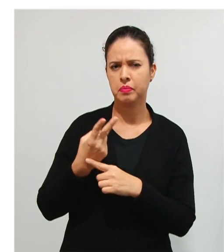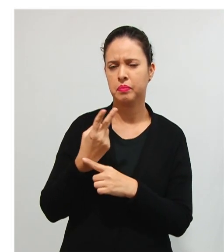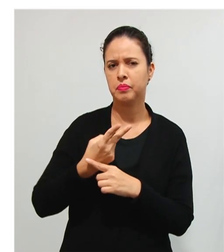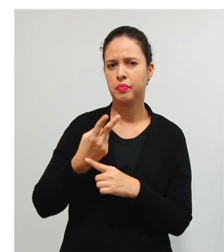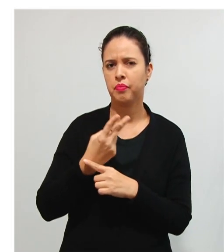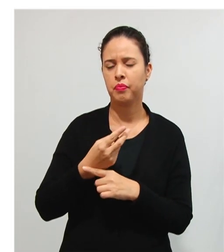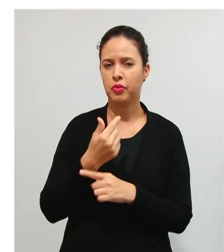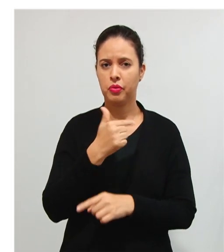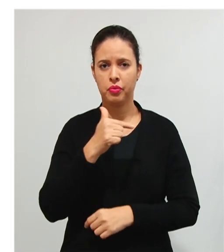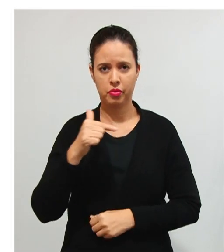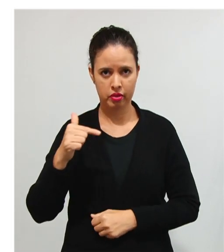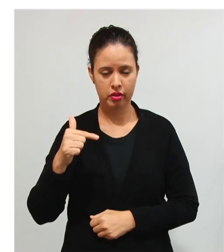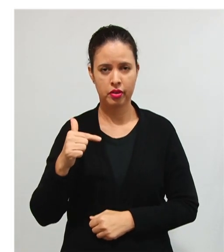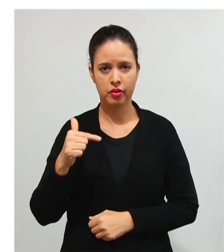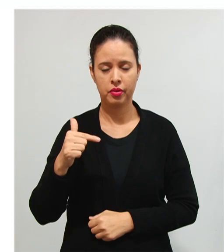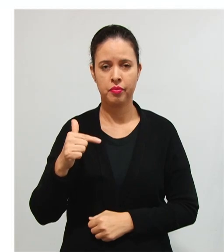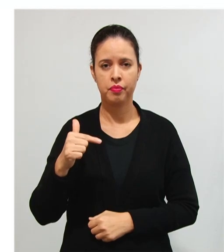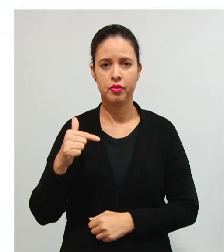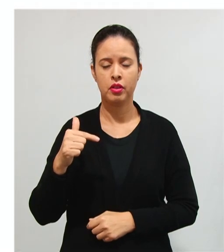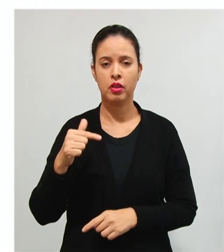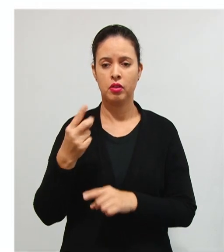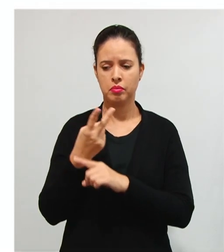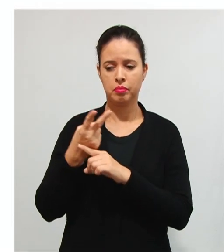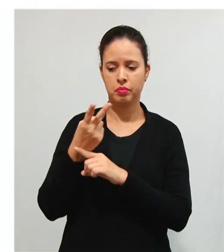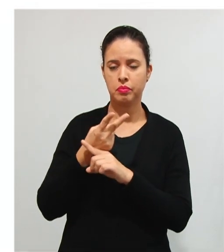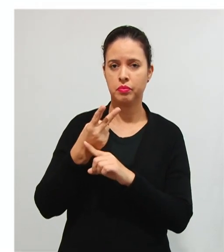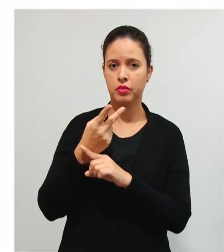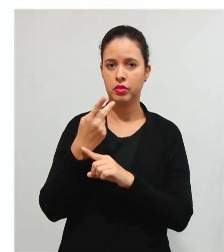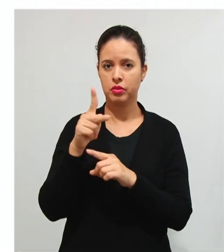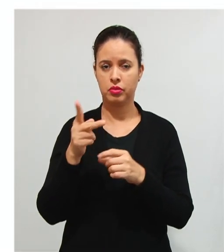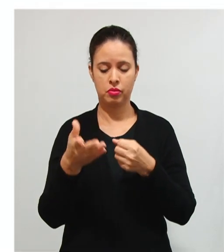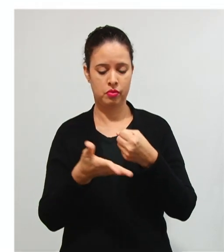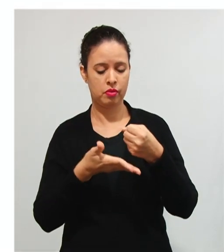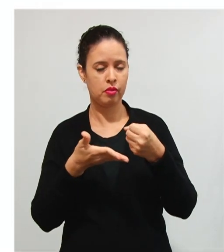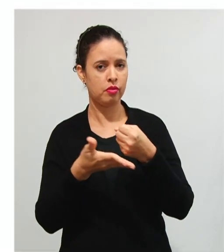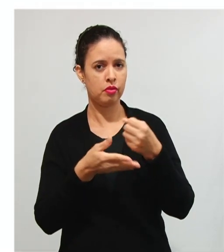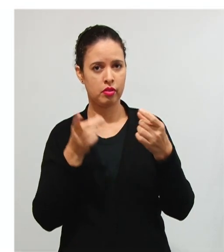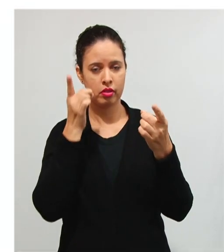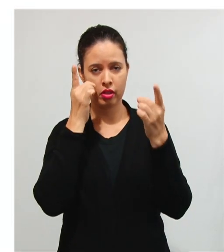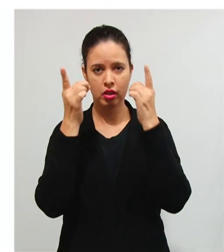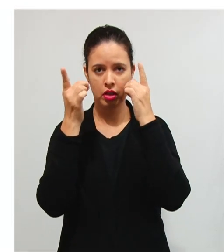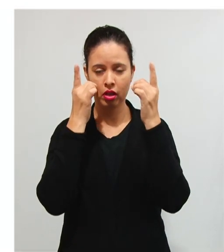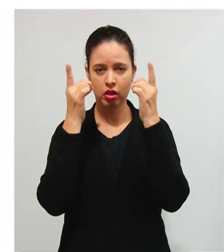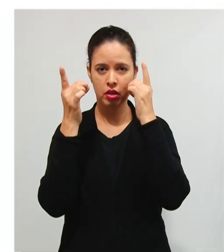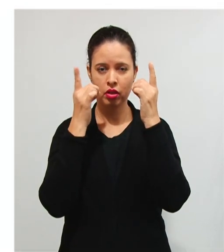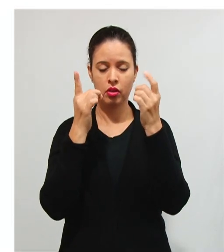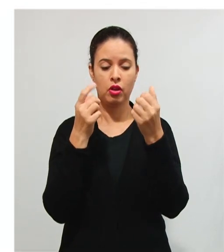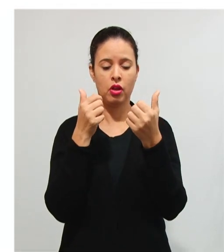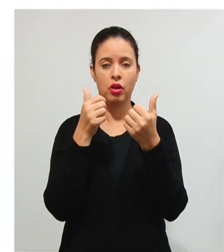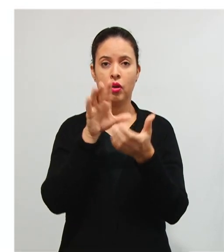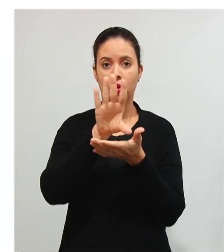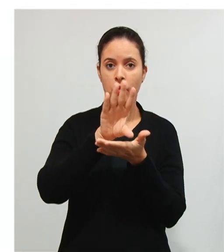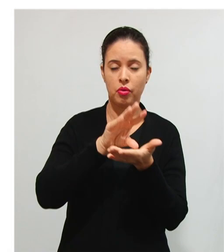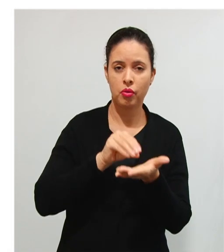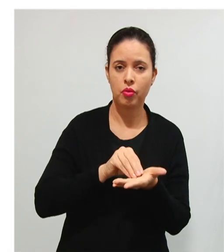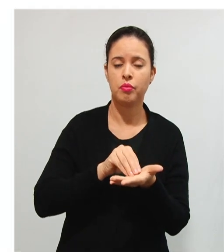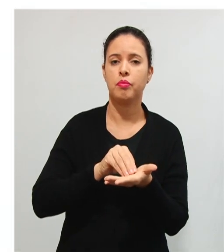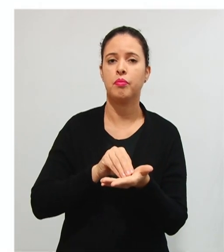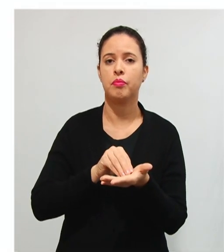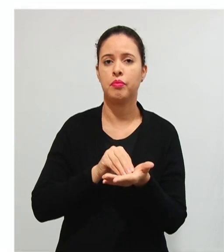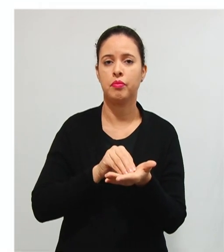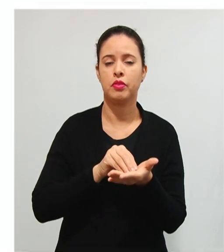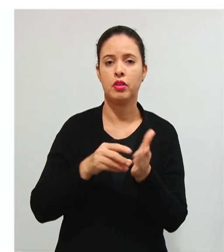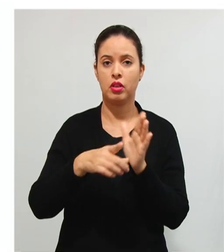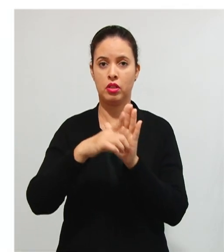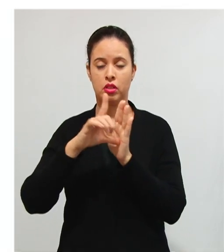que ele não está fora do ar e vai buscar na sua base de dados uma cópia, uma versão